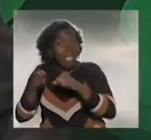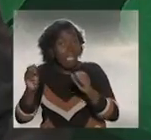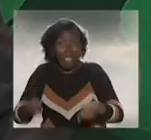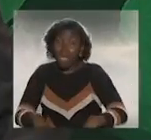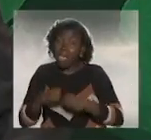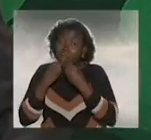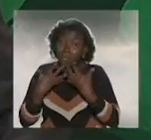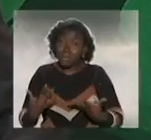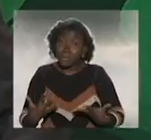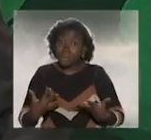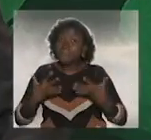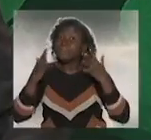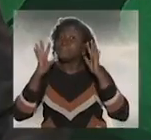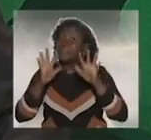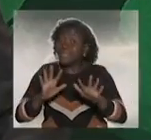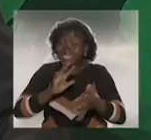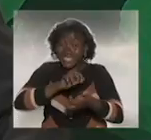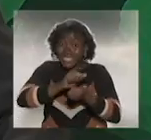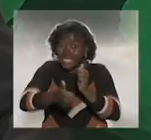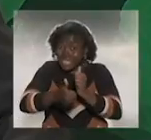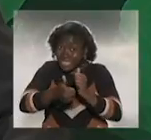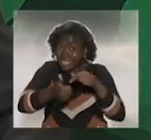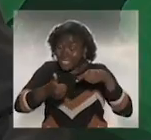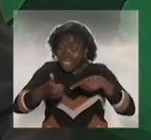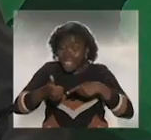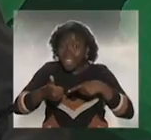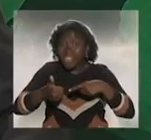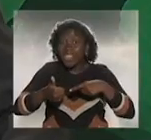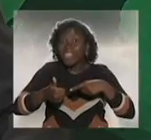sistema ideal. Só que no esporte,